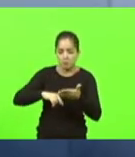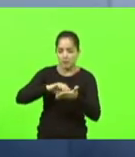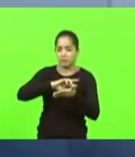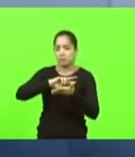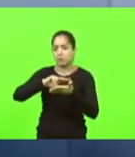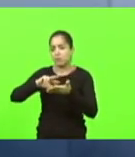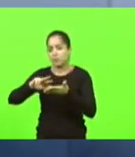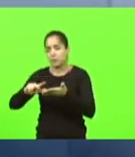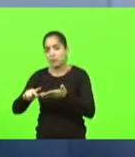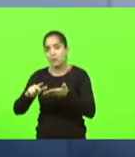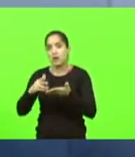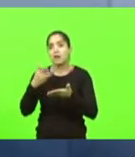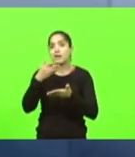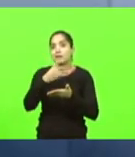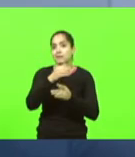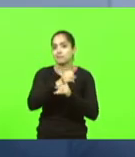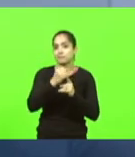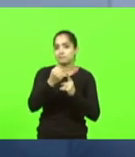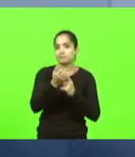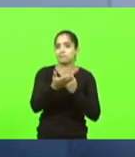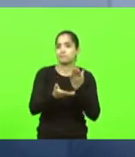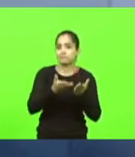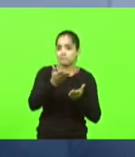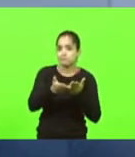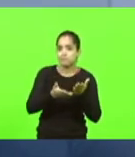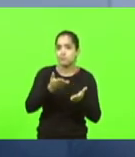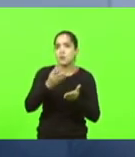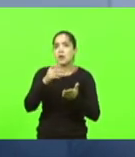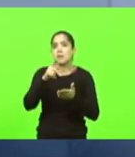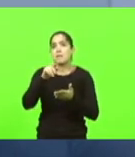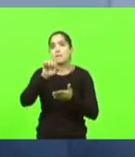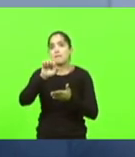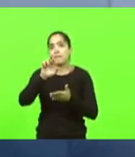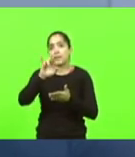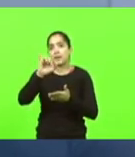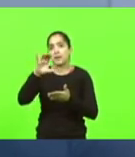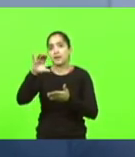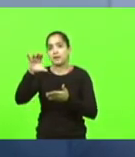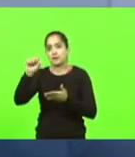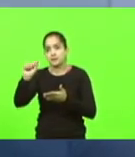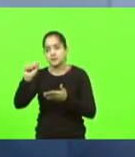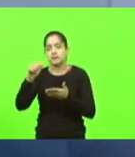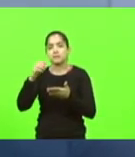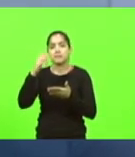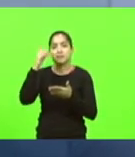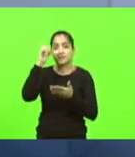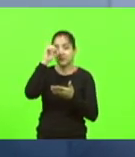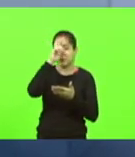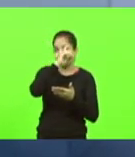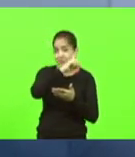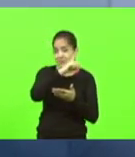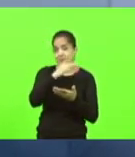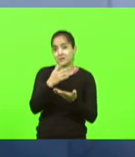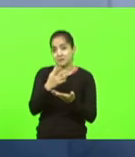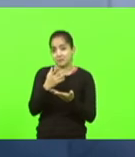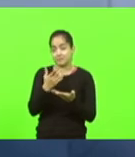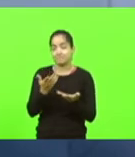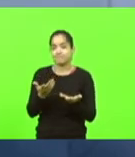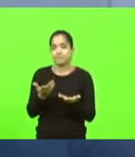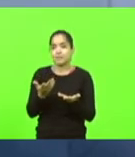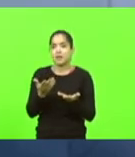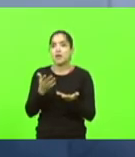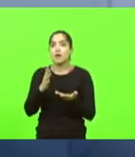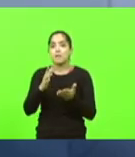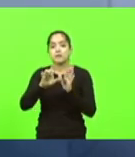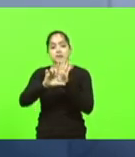junto à assistência social, de repente uma nova perícia, com todo aquele caminho que é difícil muitas vezes para uma pessoa com deficiência. Então, a